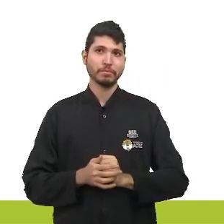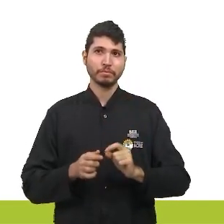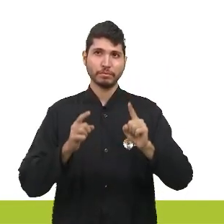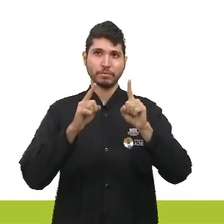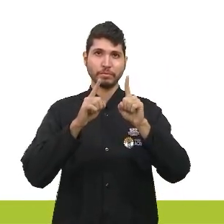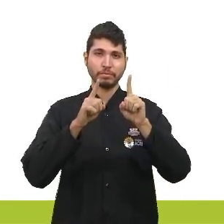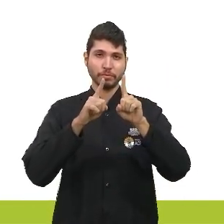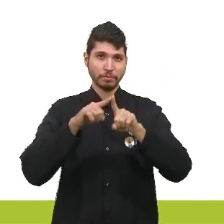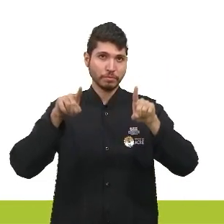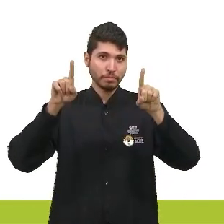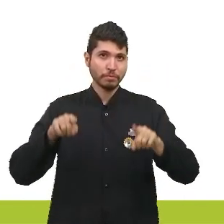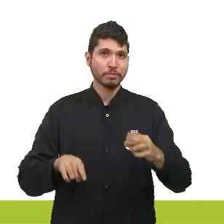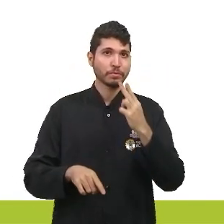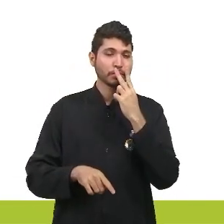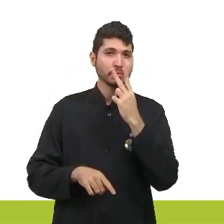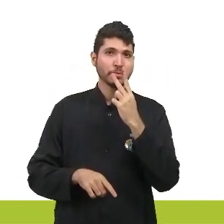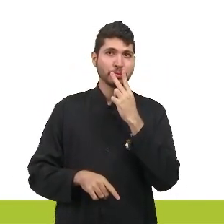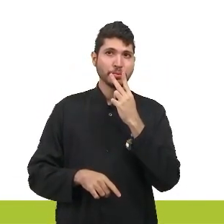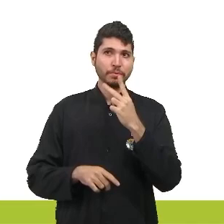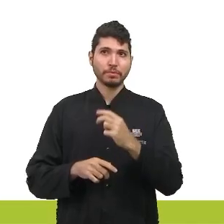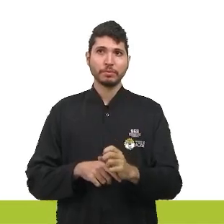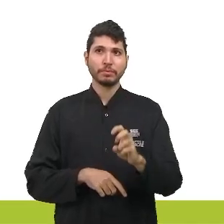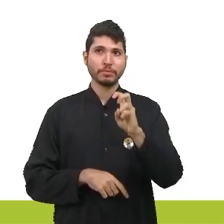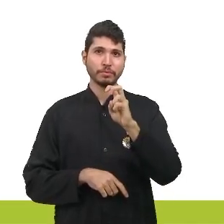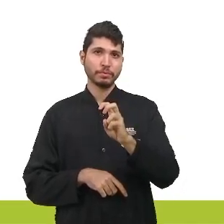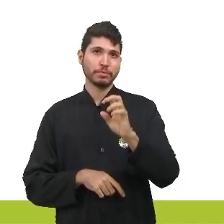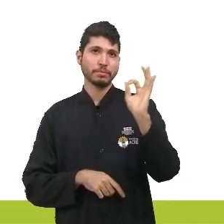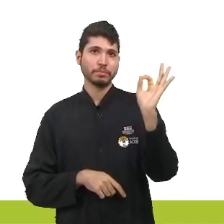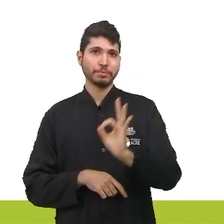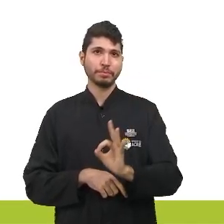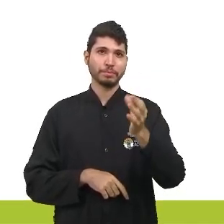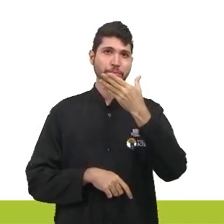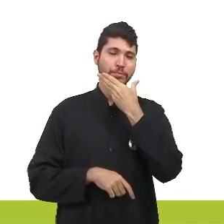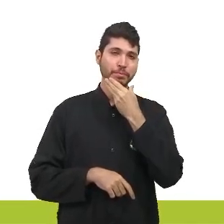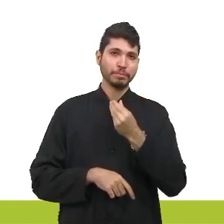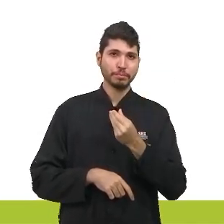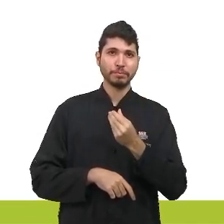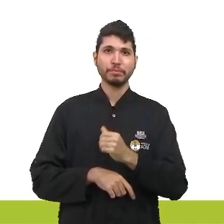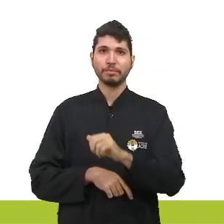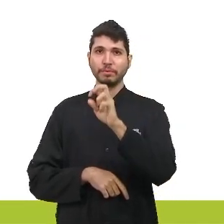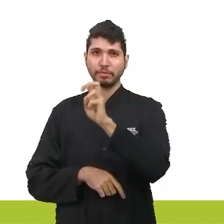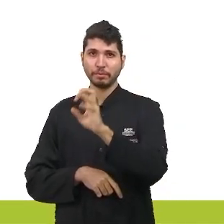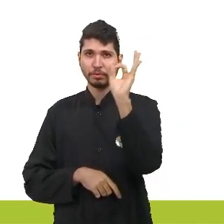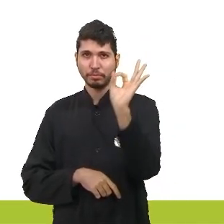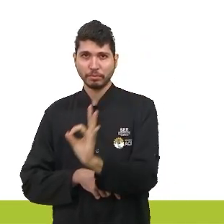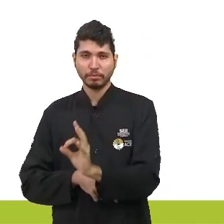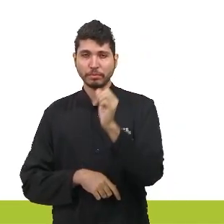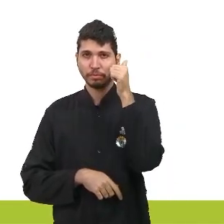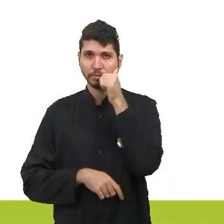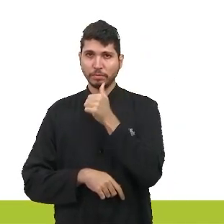fumantes nessa empresa é de 5% de homens e 5% de mulheres.